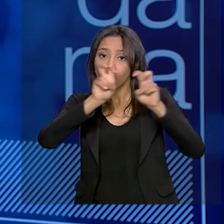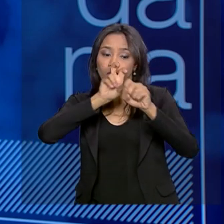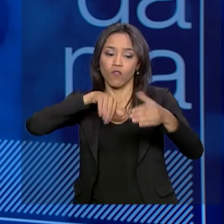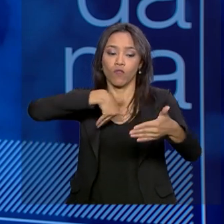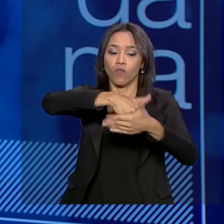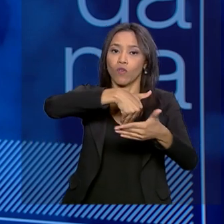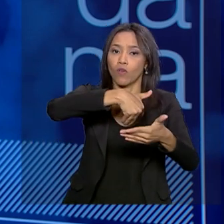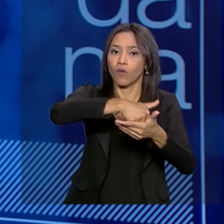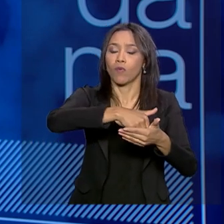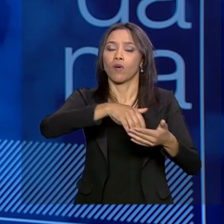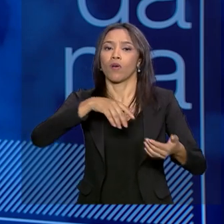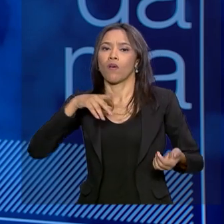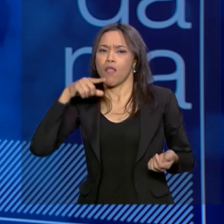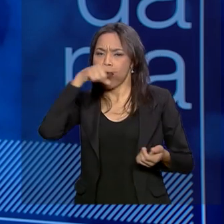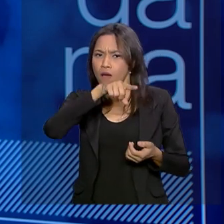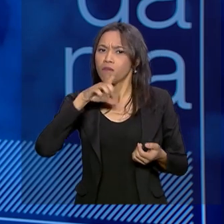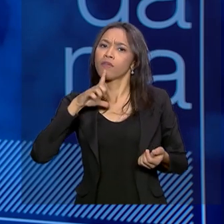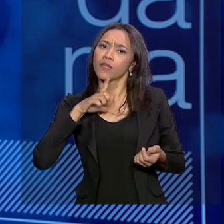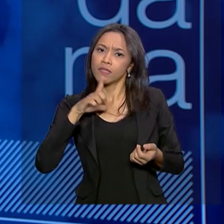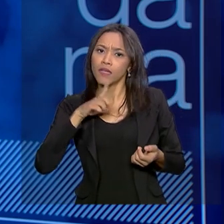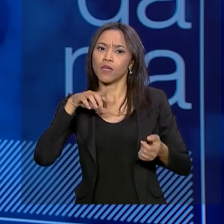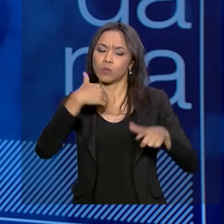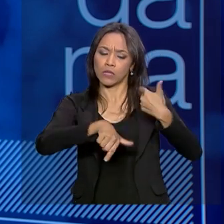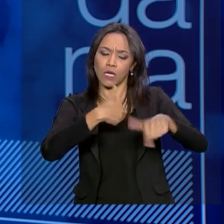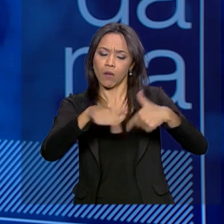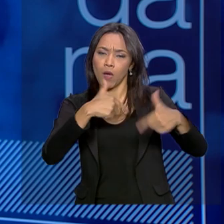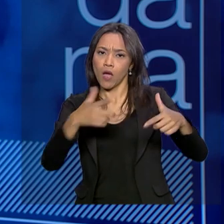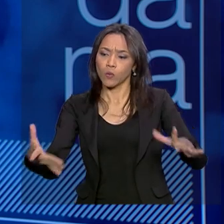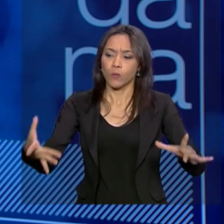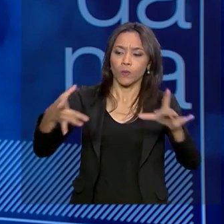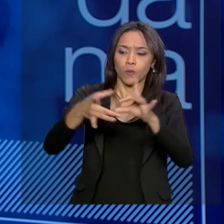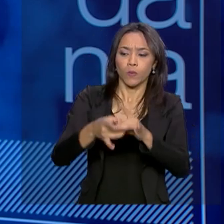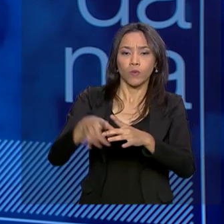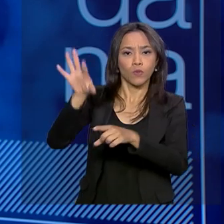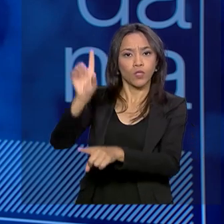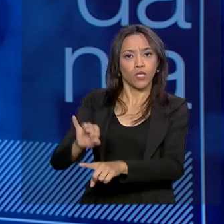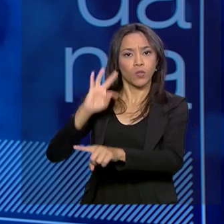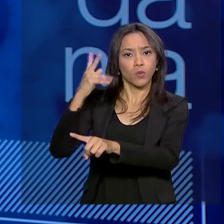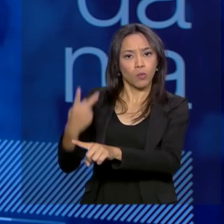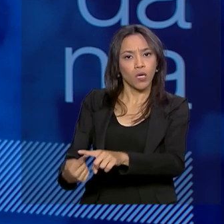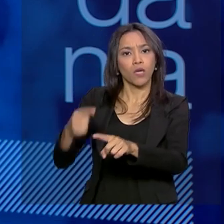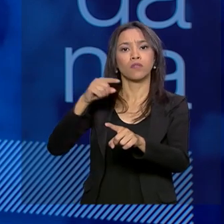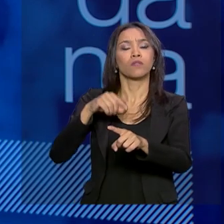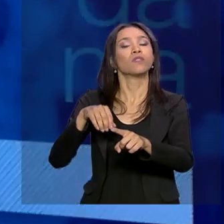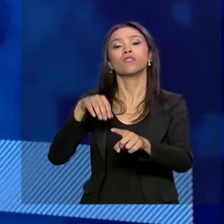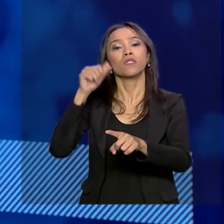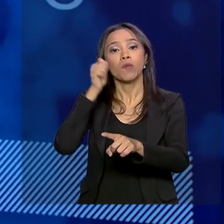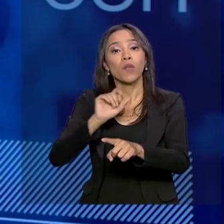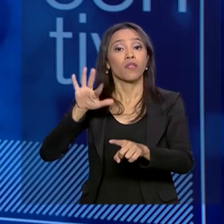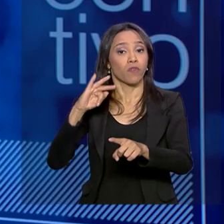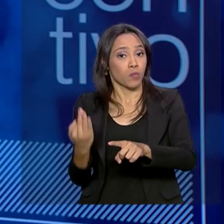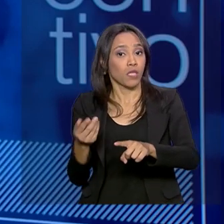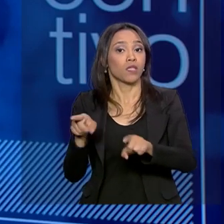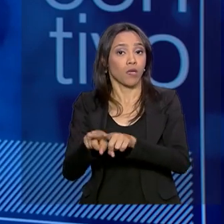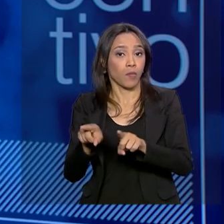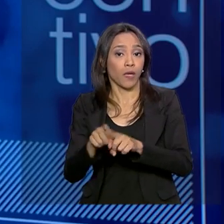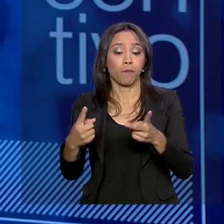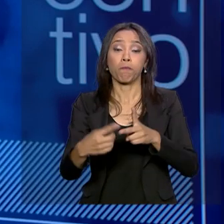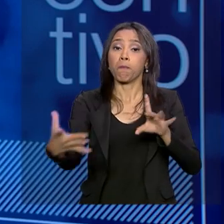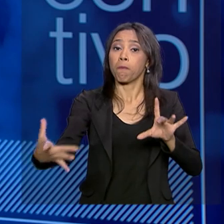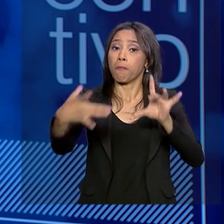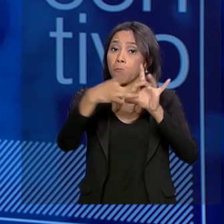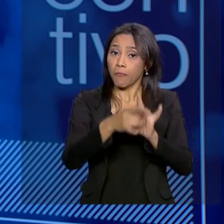Haverá essa ação será integrada com o Ministério dos Direitos Humanos, da Mulher e da Família, e também com o Ministério